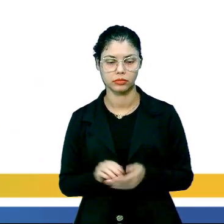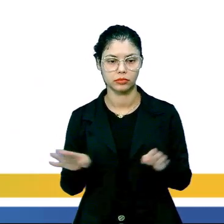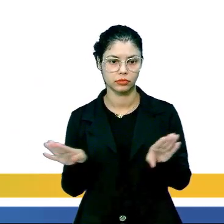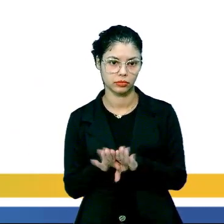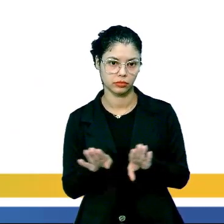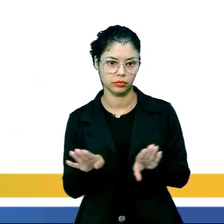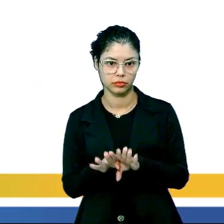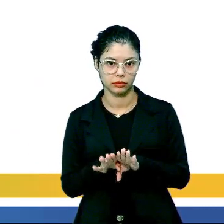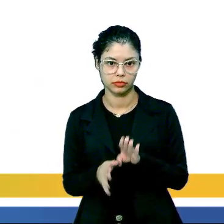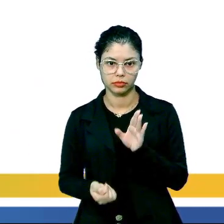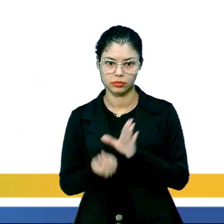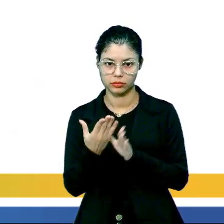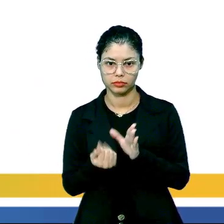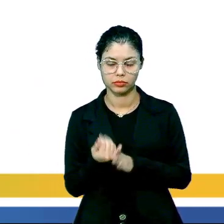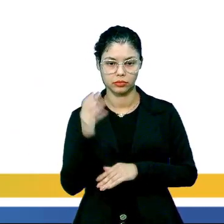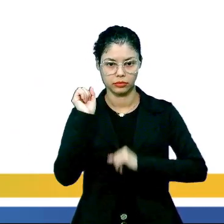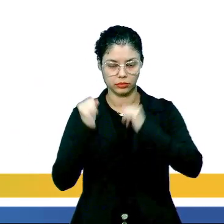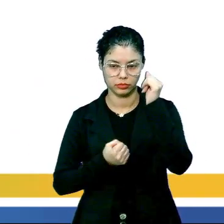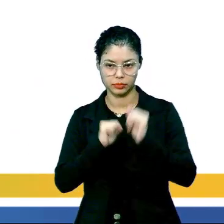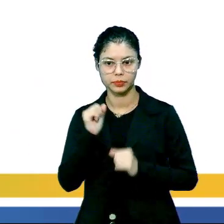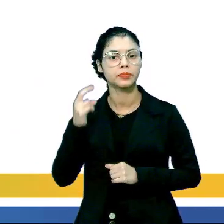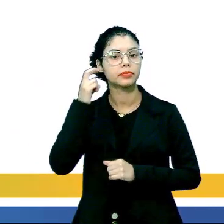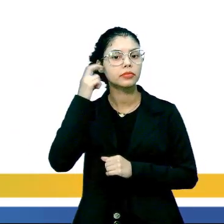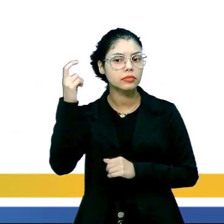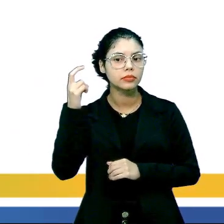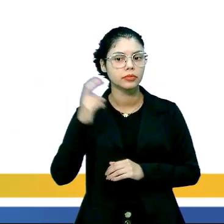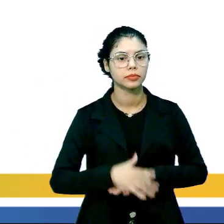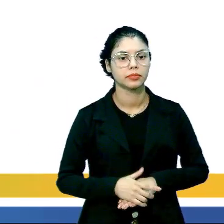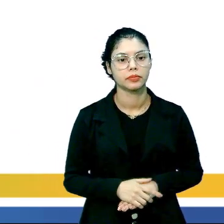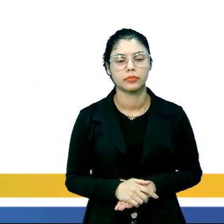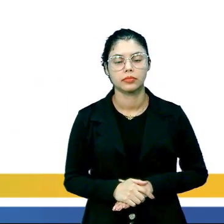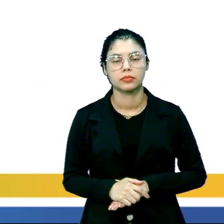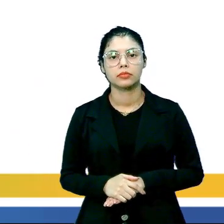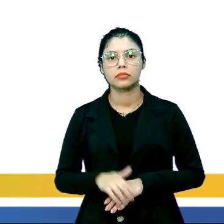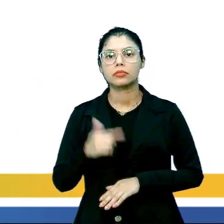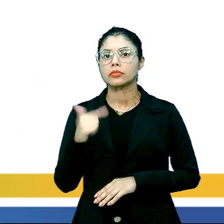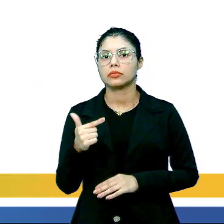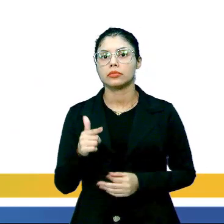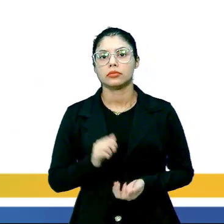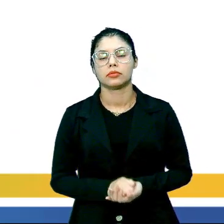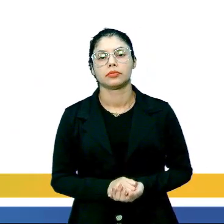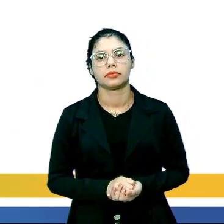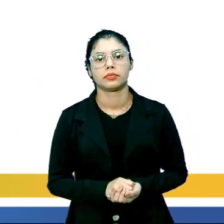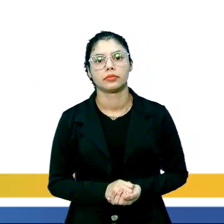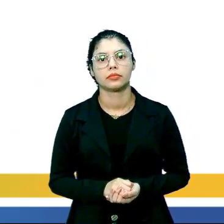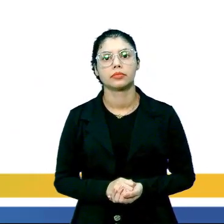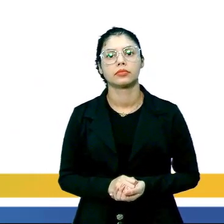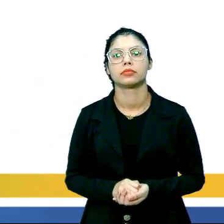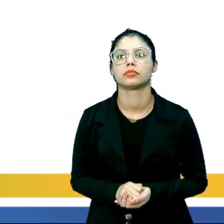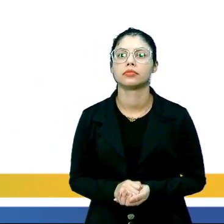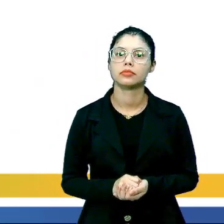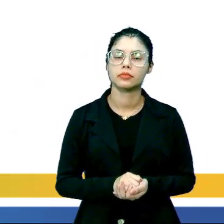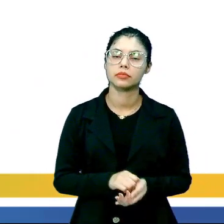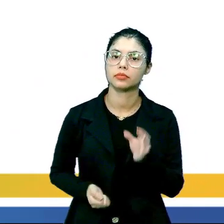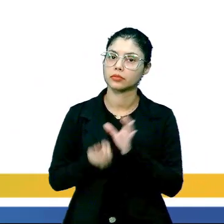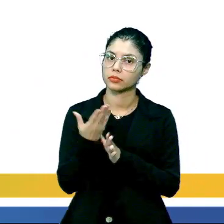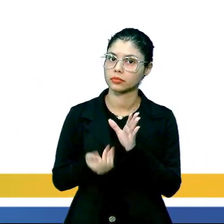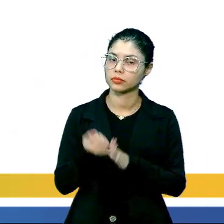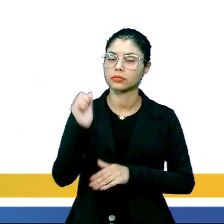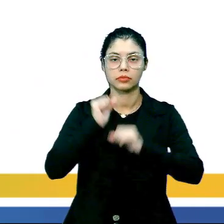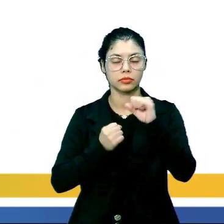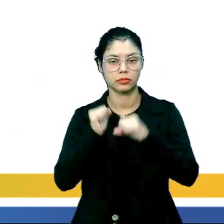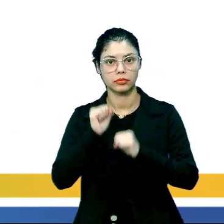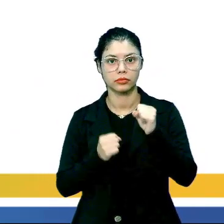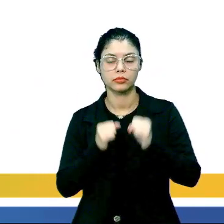imaginário social, que também são produzidos pela indústria cultural. Ela não sacraliza a produção da